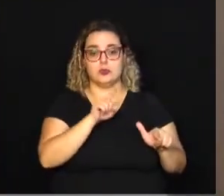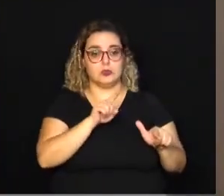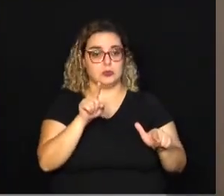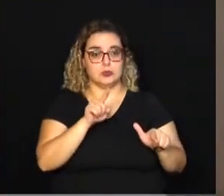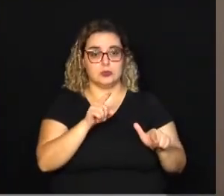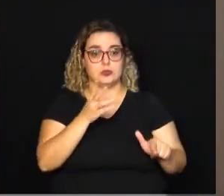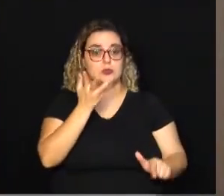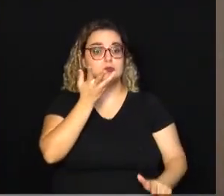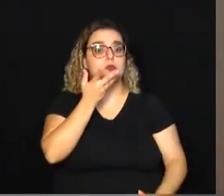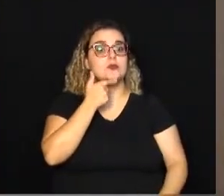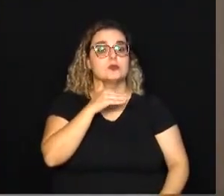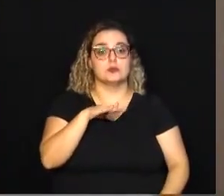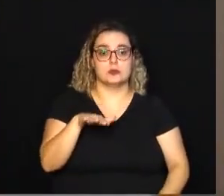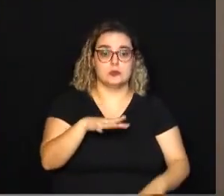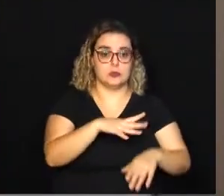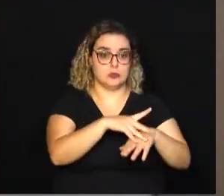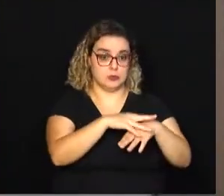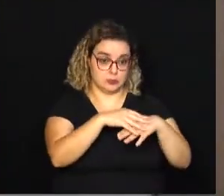criança ser curada.